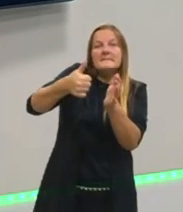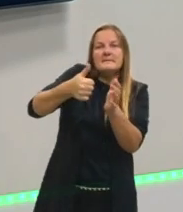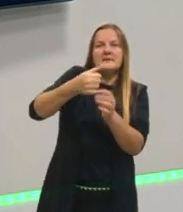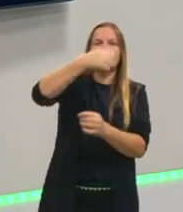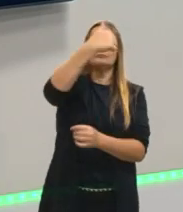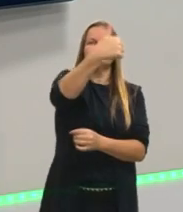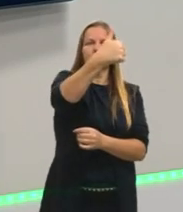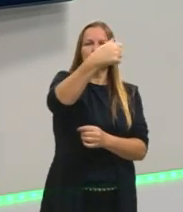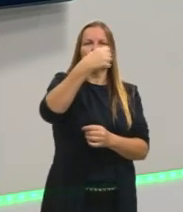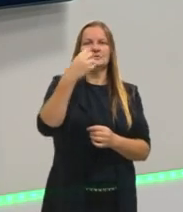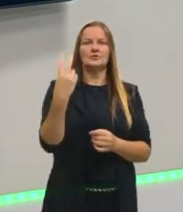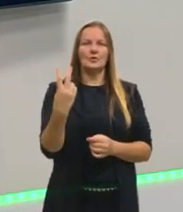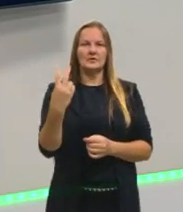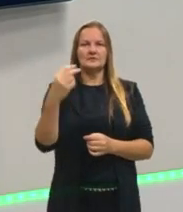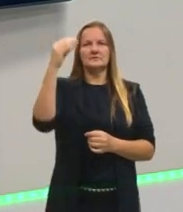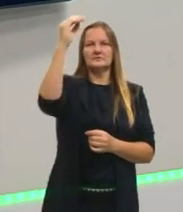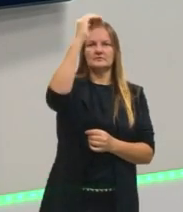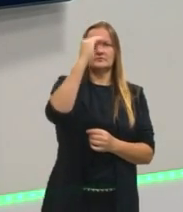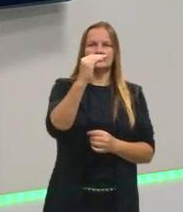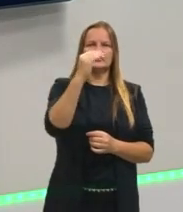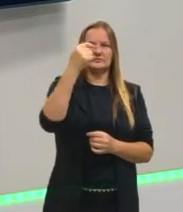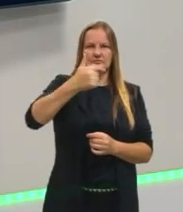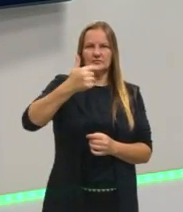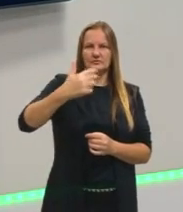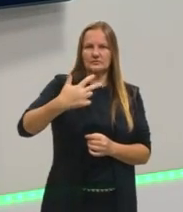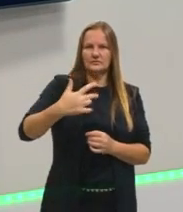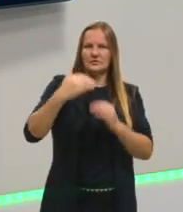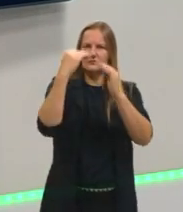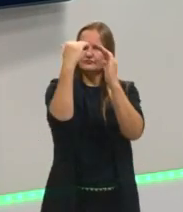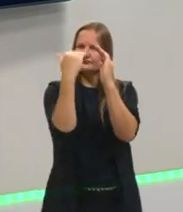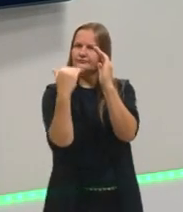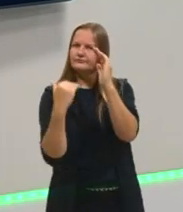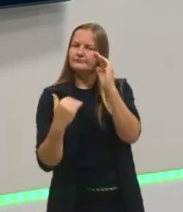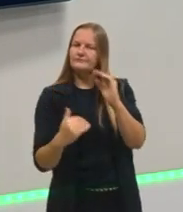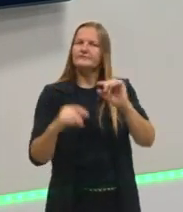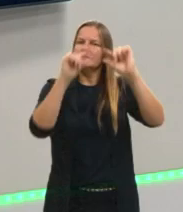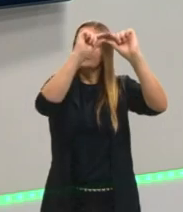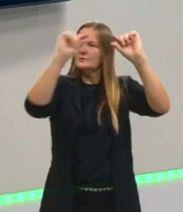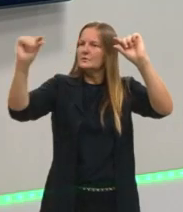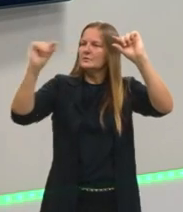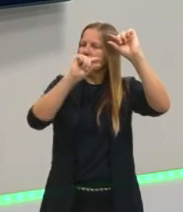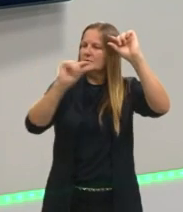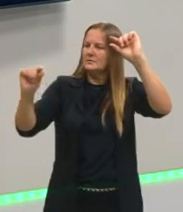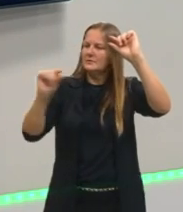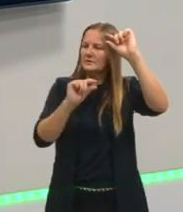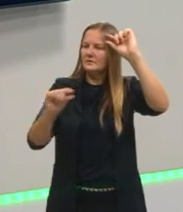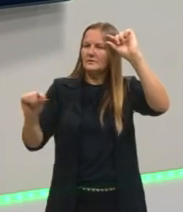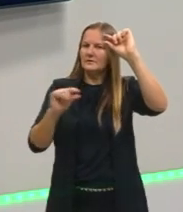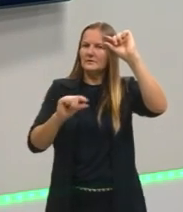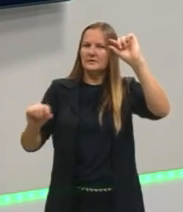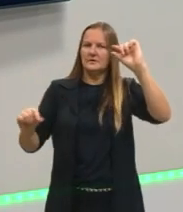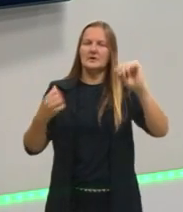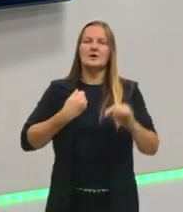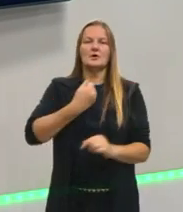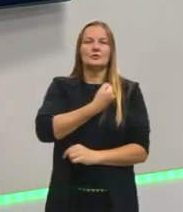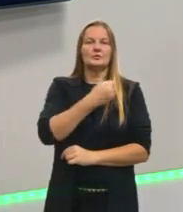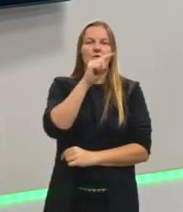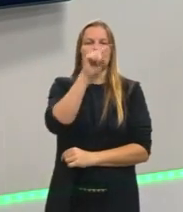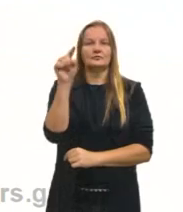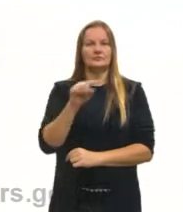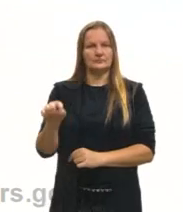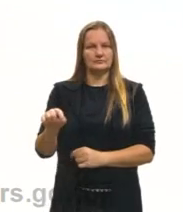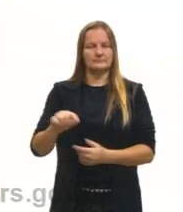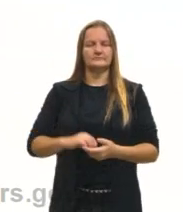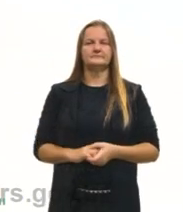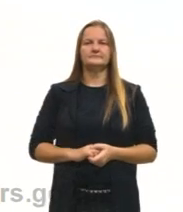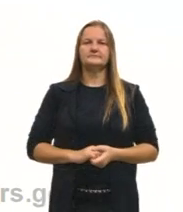periódica número atômico igual a dois é o segundo e assim por diante segue as linhas em ordem crescente de número de prótons né que é